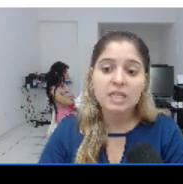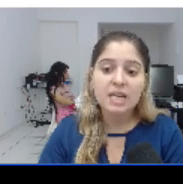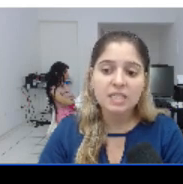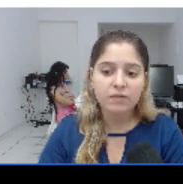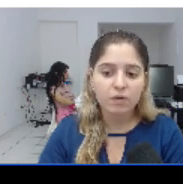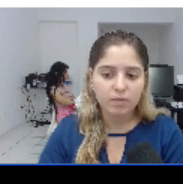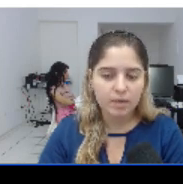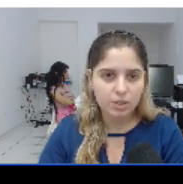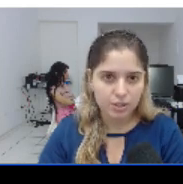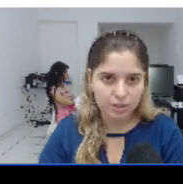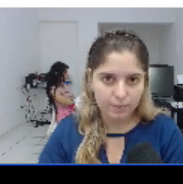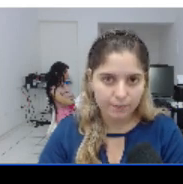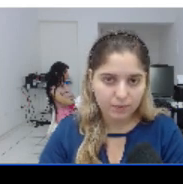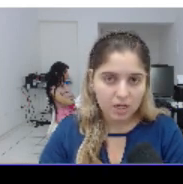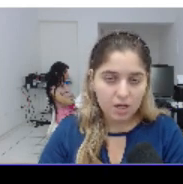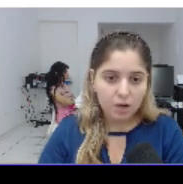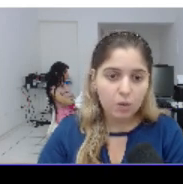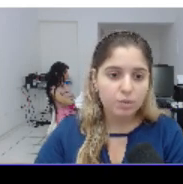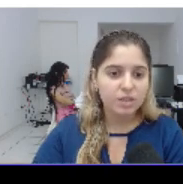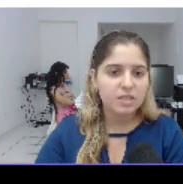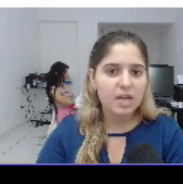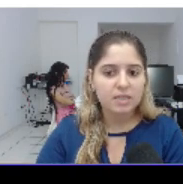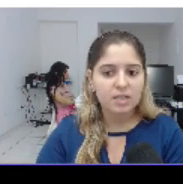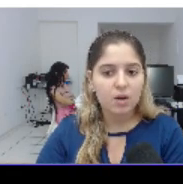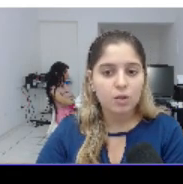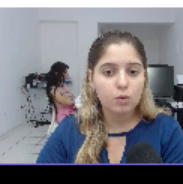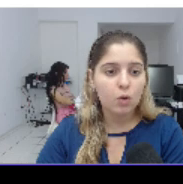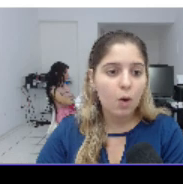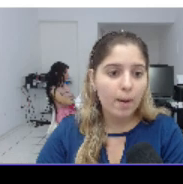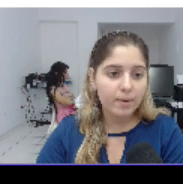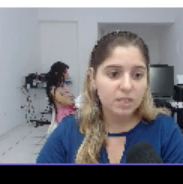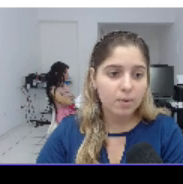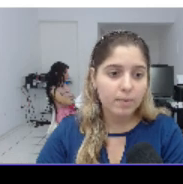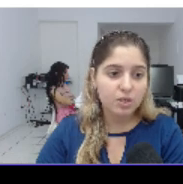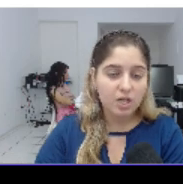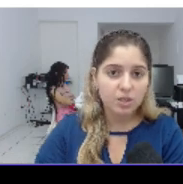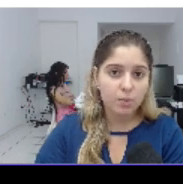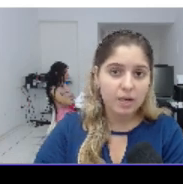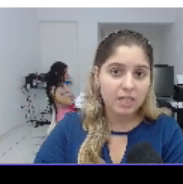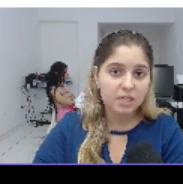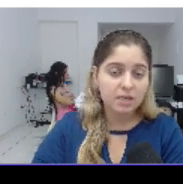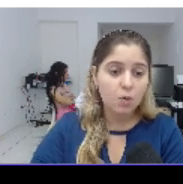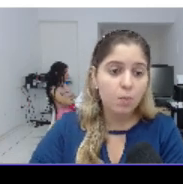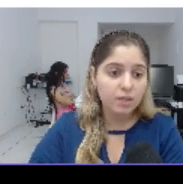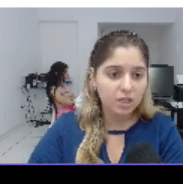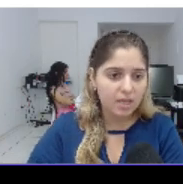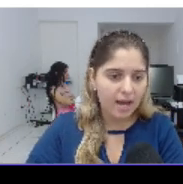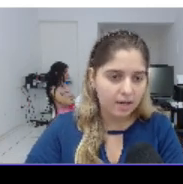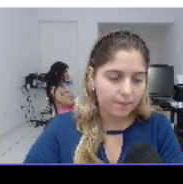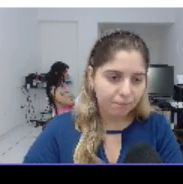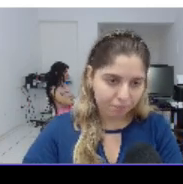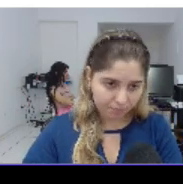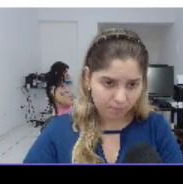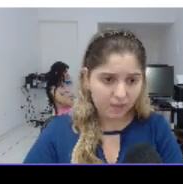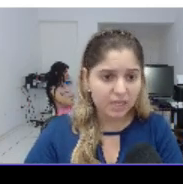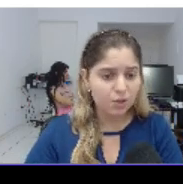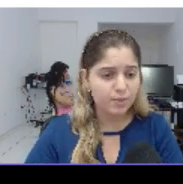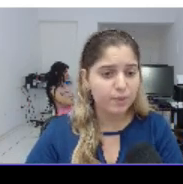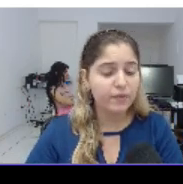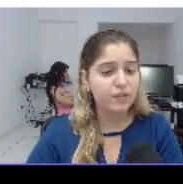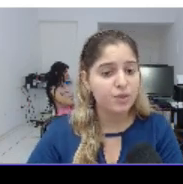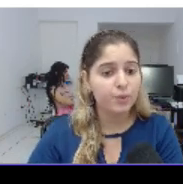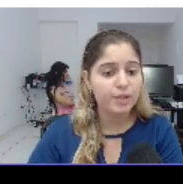linha desenvolvimentista. Com os destaques agora do Globo, a principal manchete é sobre a crise humanitária.